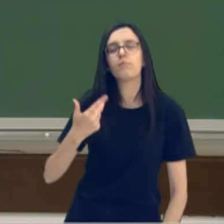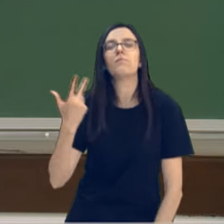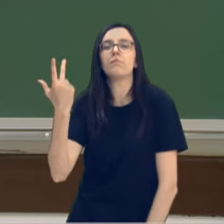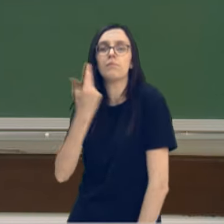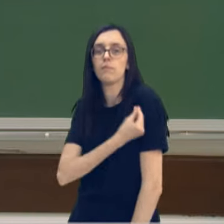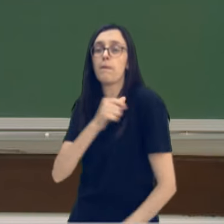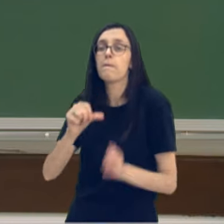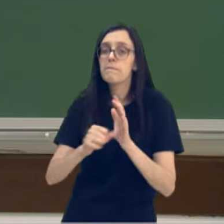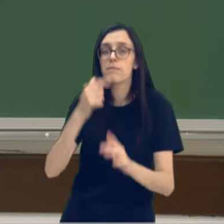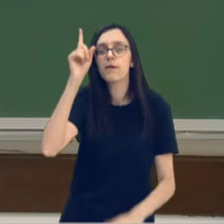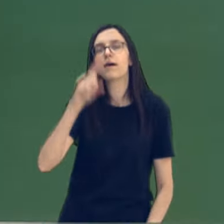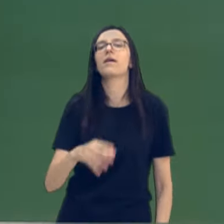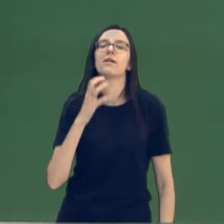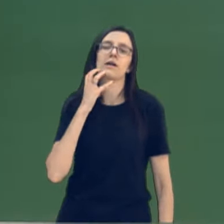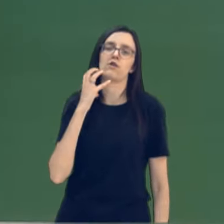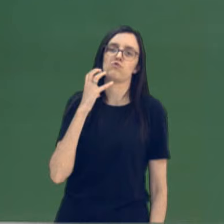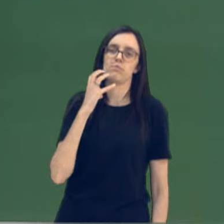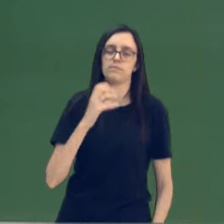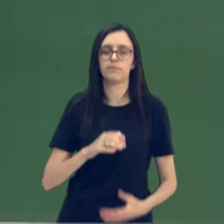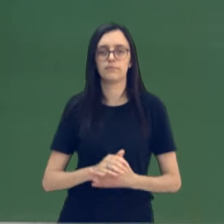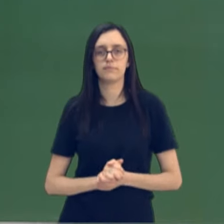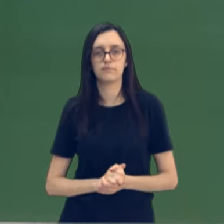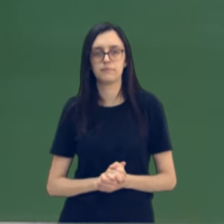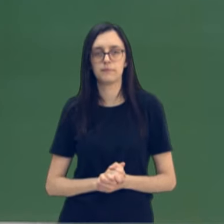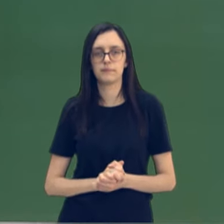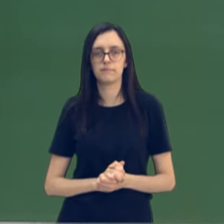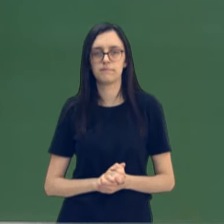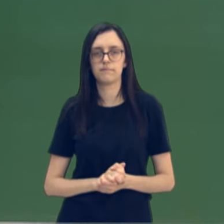a primeira vacina que você vai tomar, cachumba.